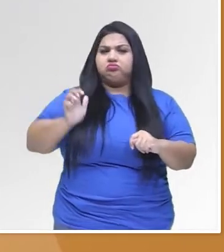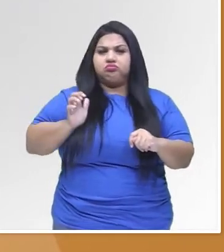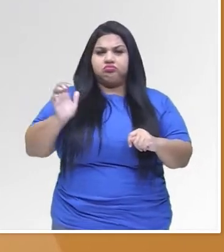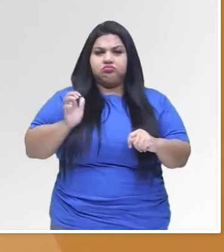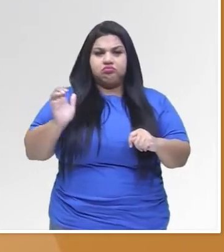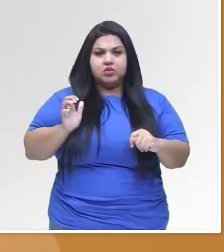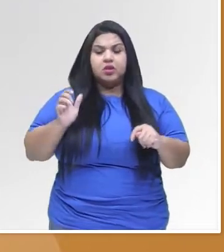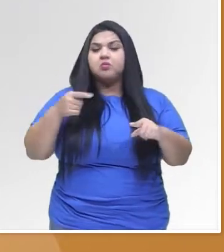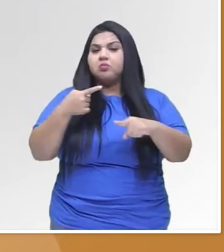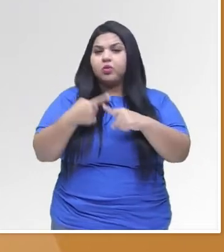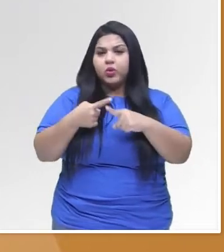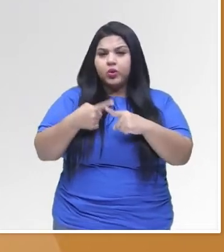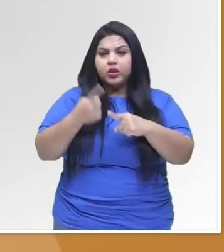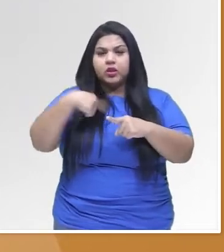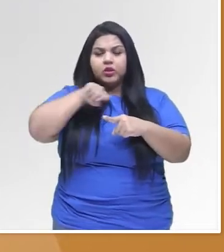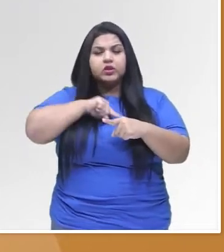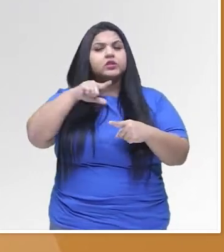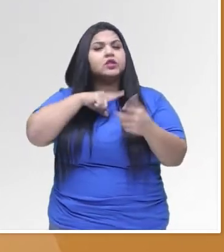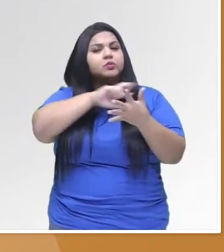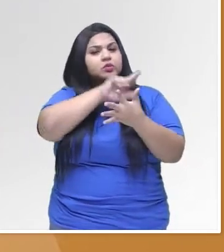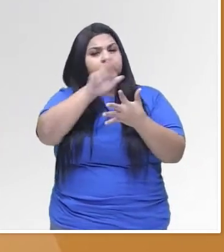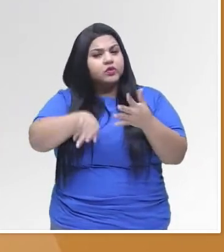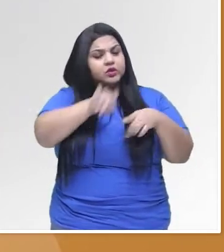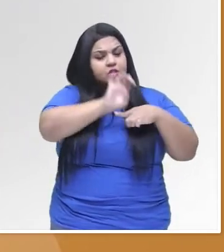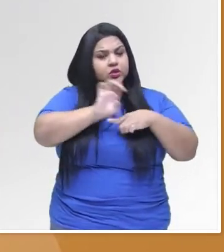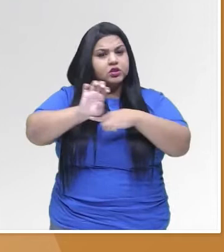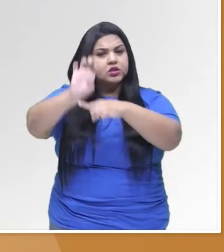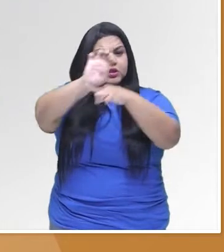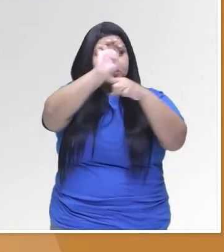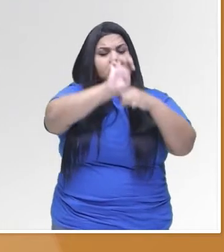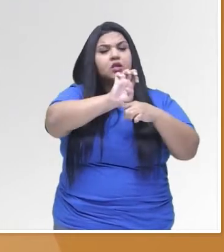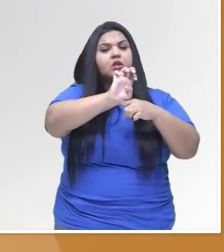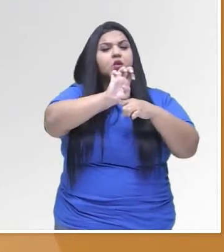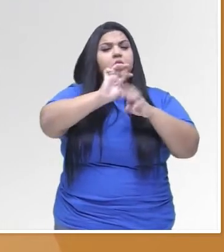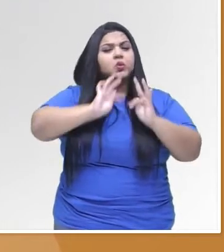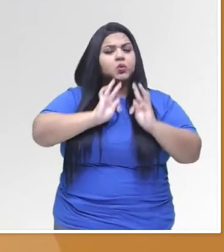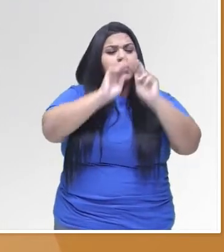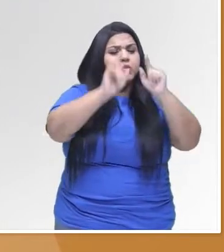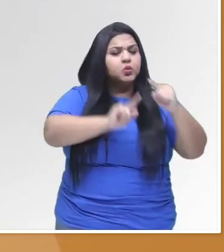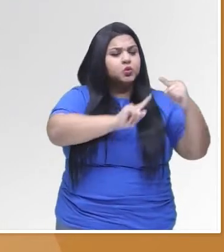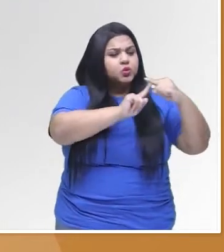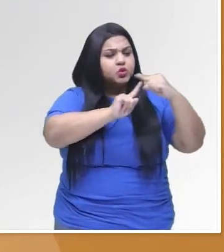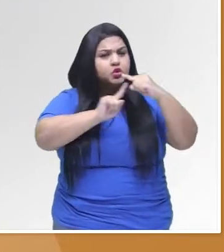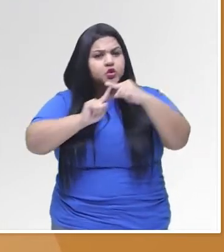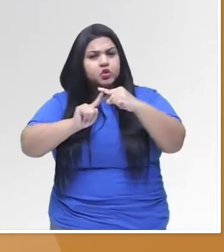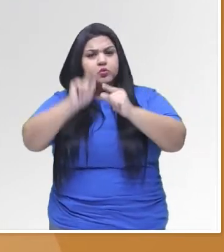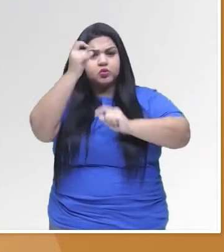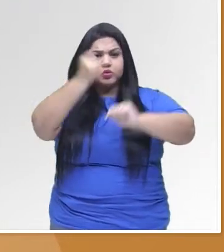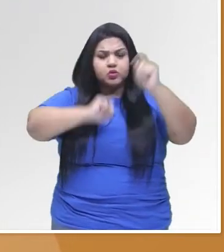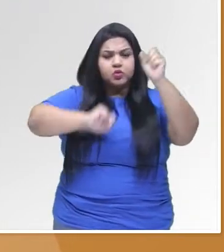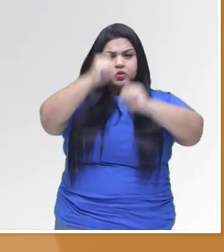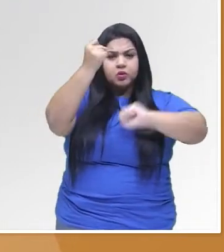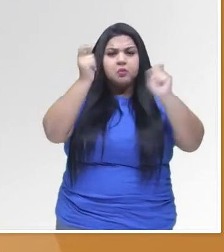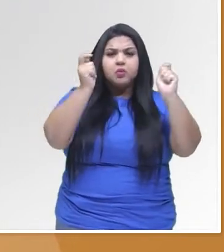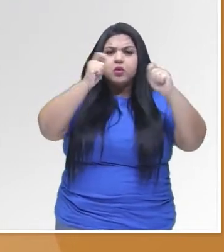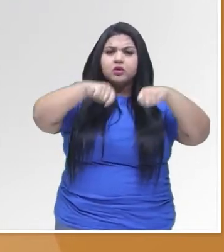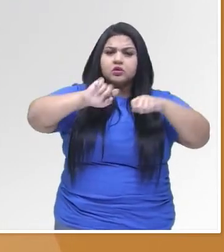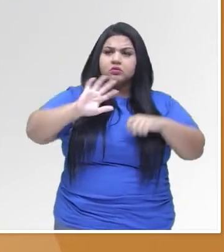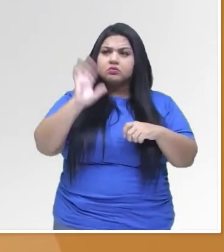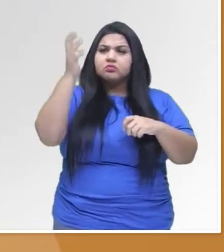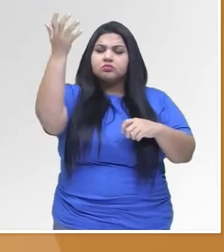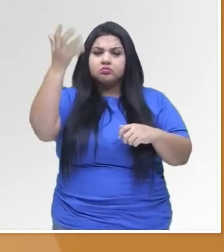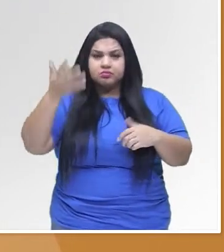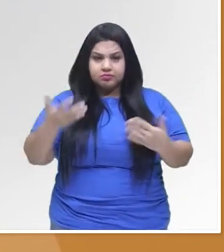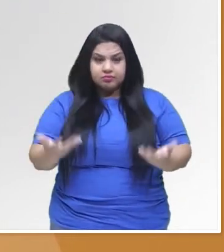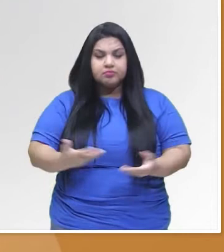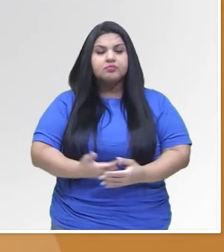Então, por quê? Nós temos aí diversos estados com todo tipo de indústria que é possível acontecer. Tá